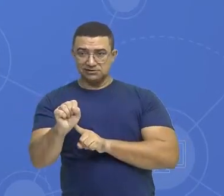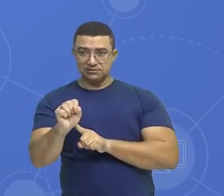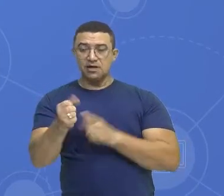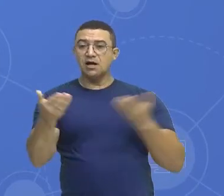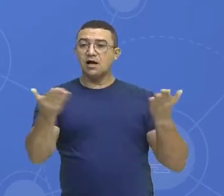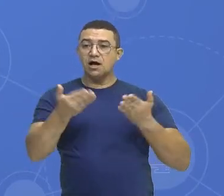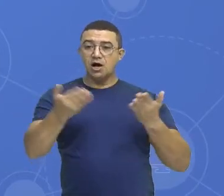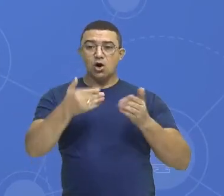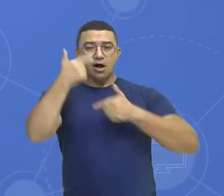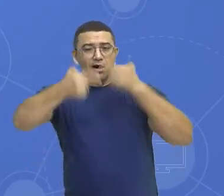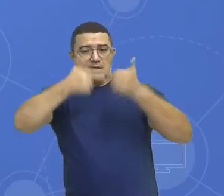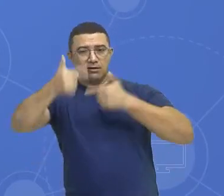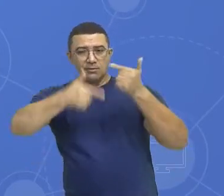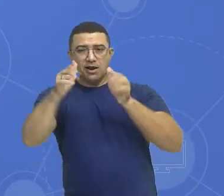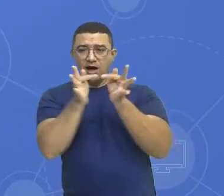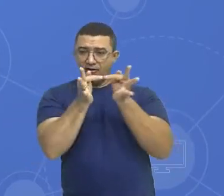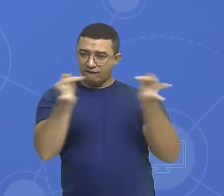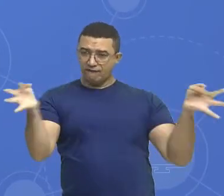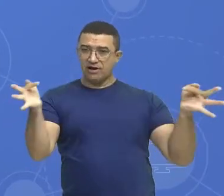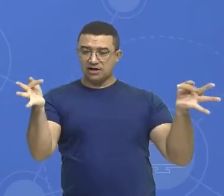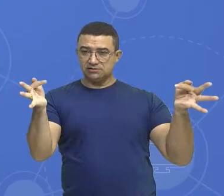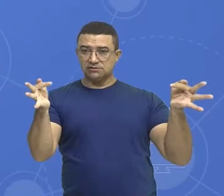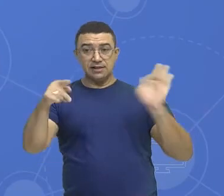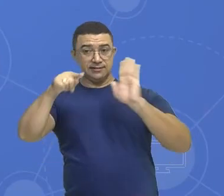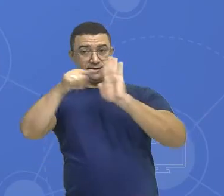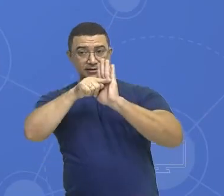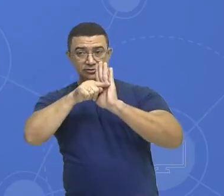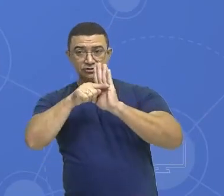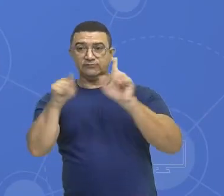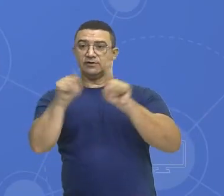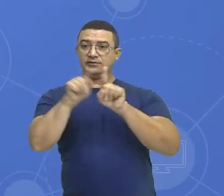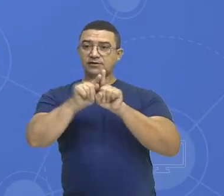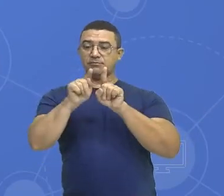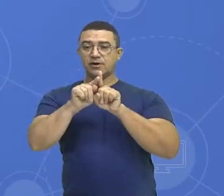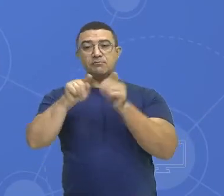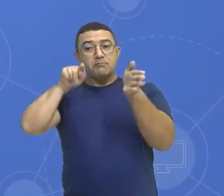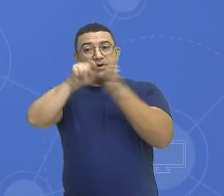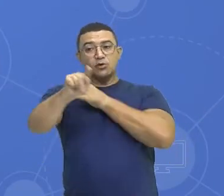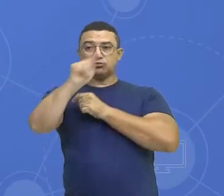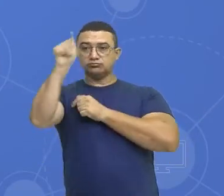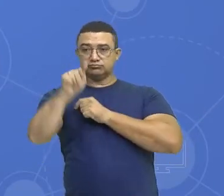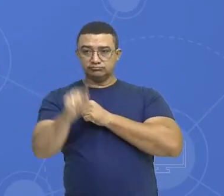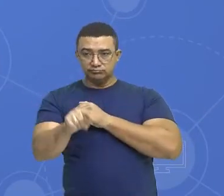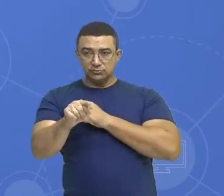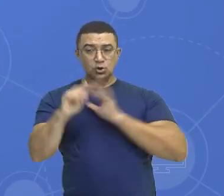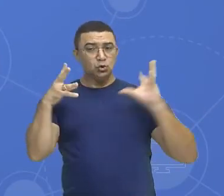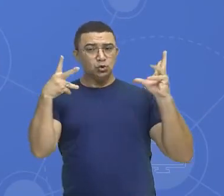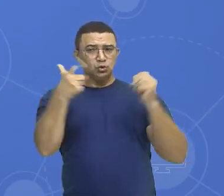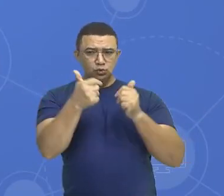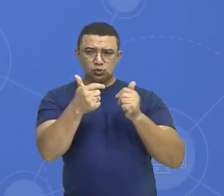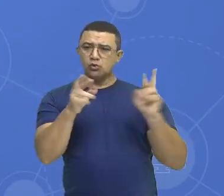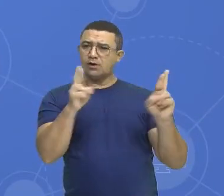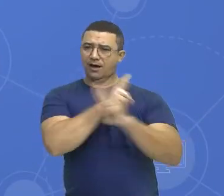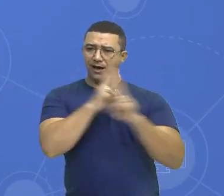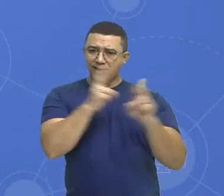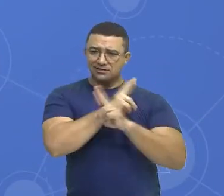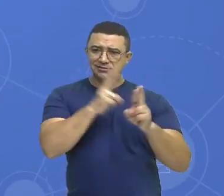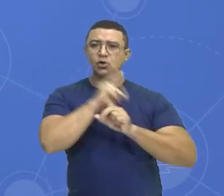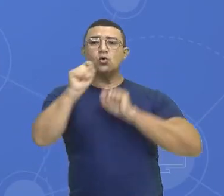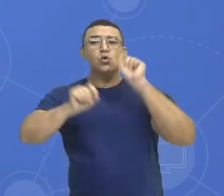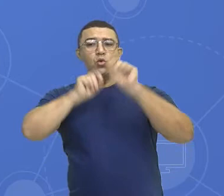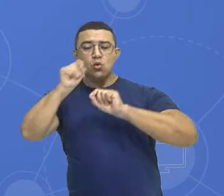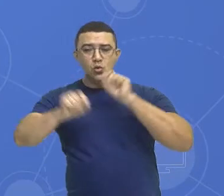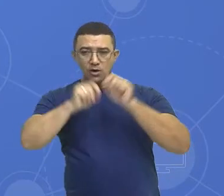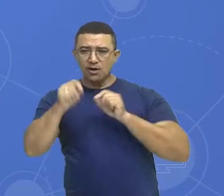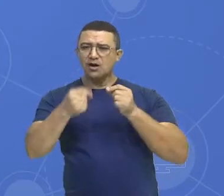formas negativa e interrogativa, tá certo? Mas tudo isso aí relacionado com questões do dia a dia, né? Nós vamos